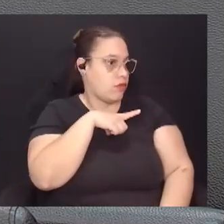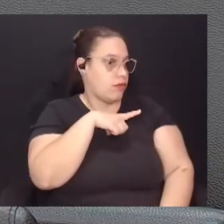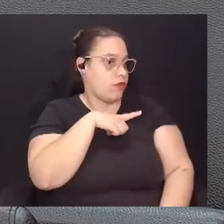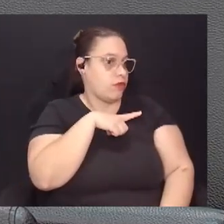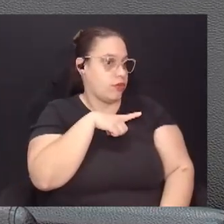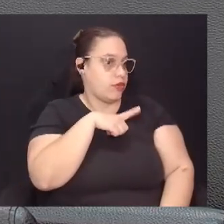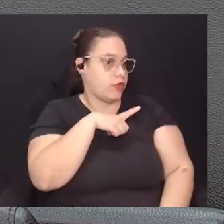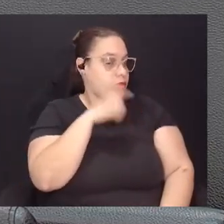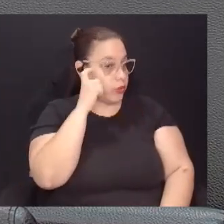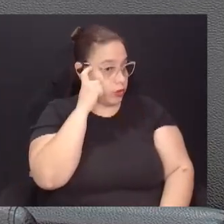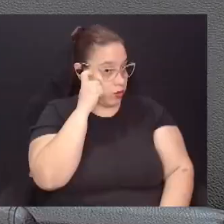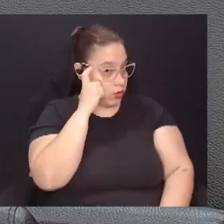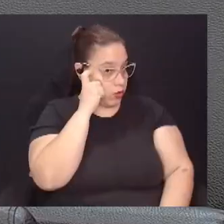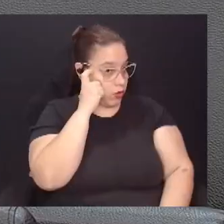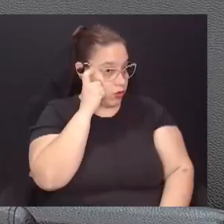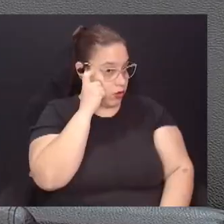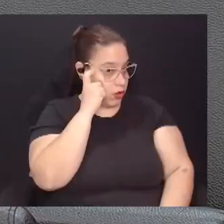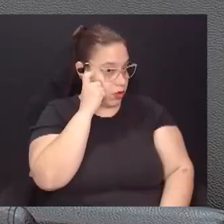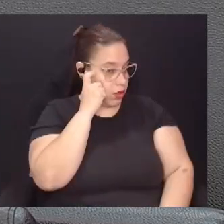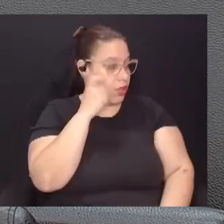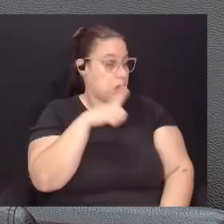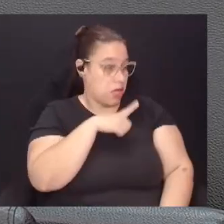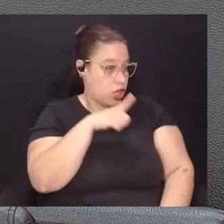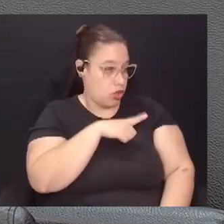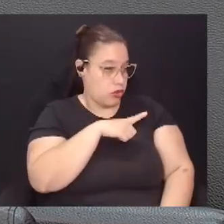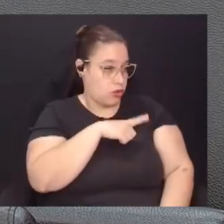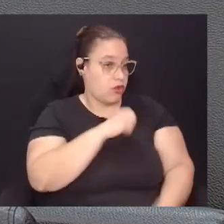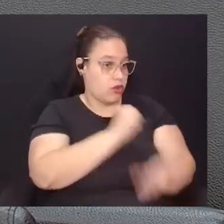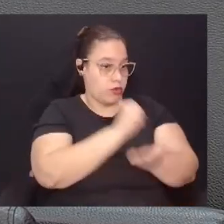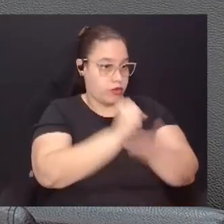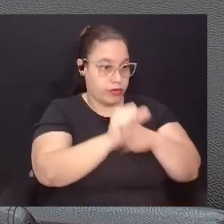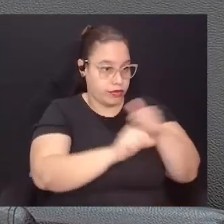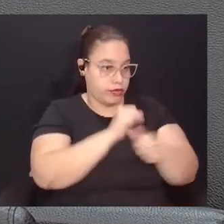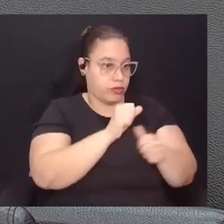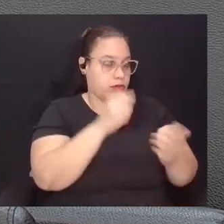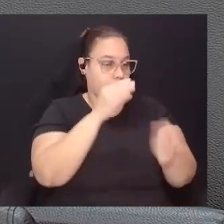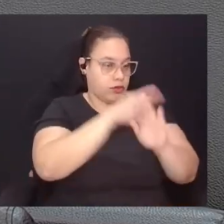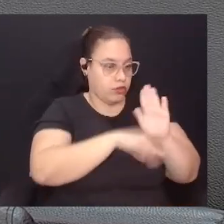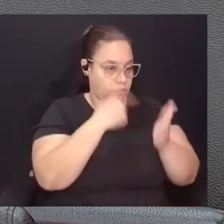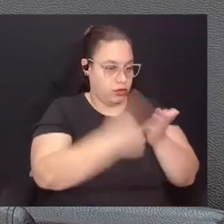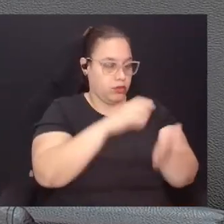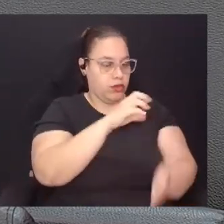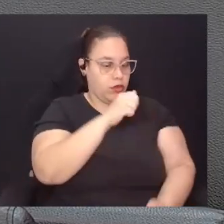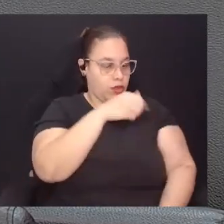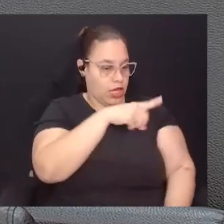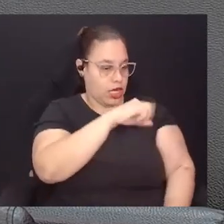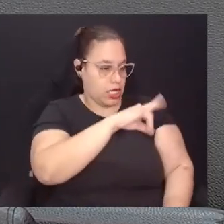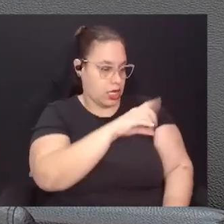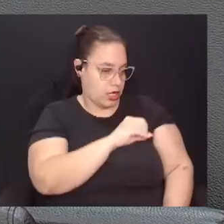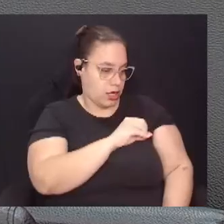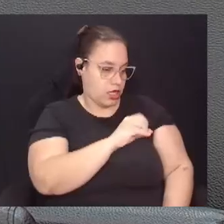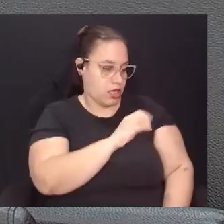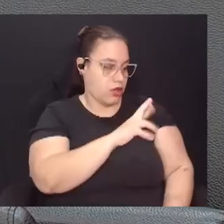a gente teve era para ter tido a renovação do contrato, do convênio com o Cândido Ferreira, né? A